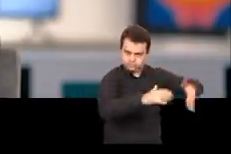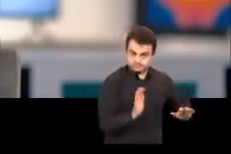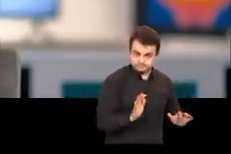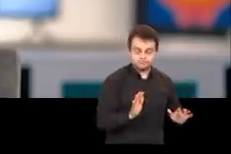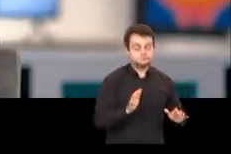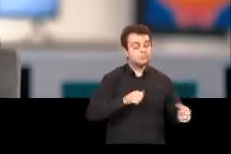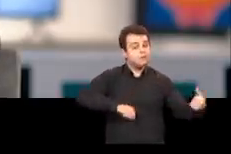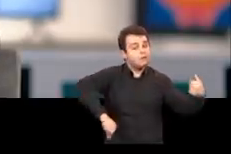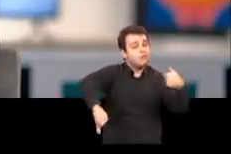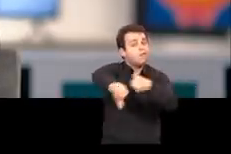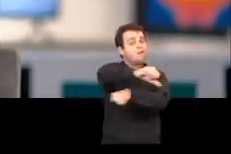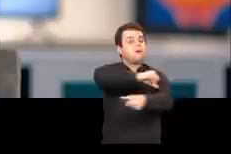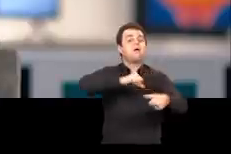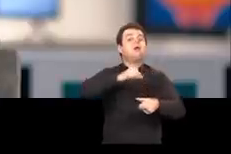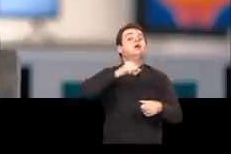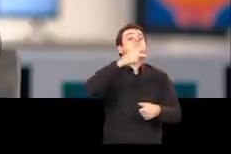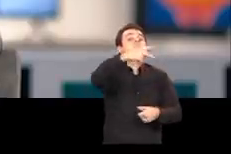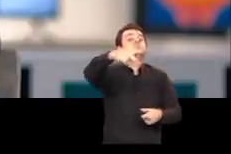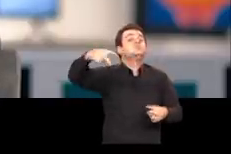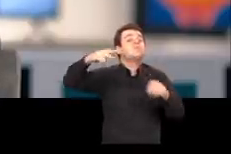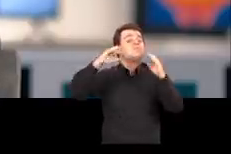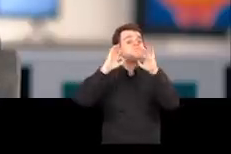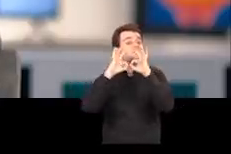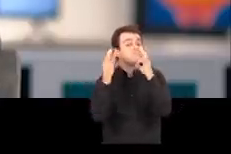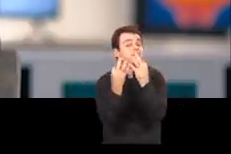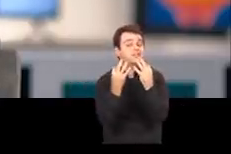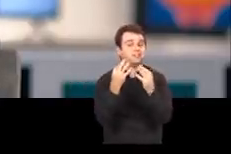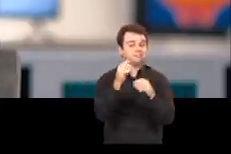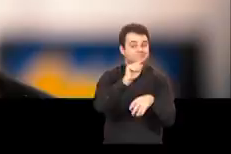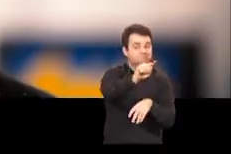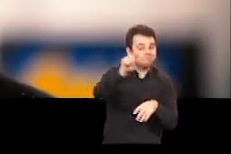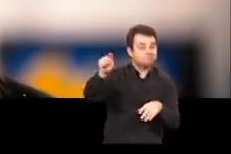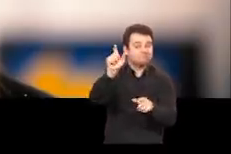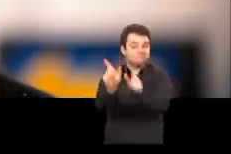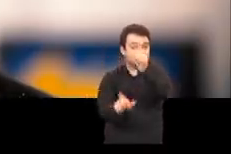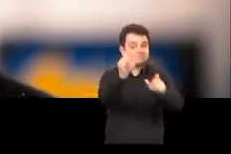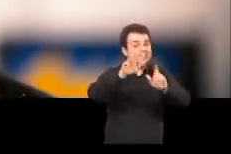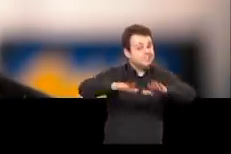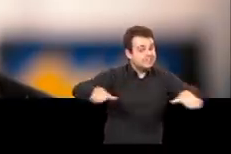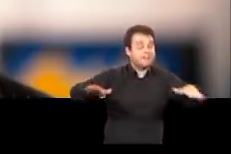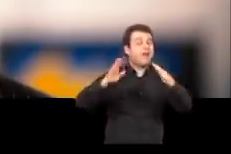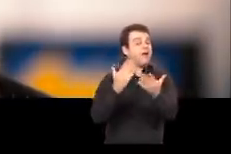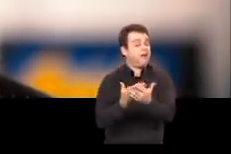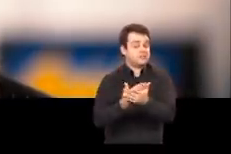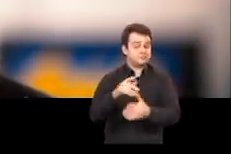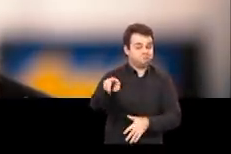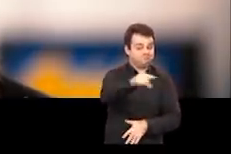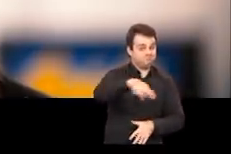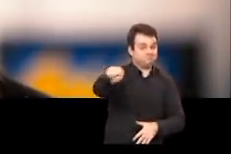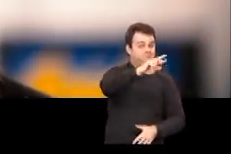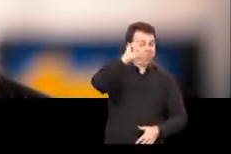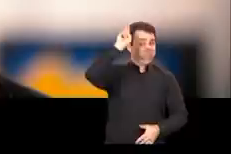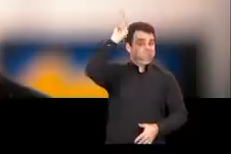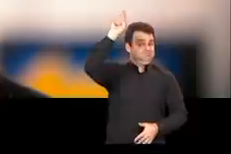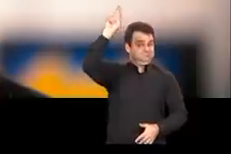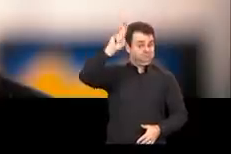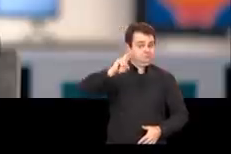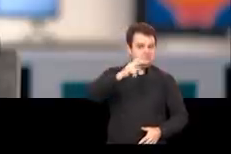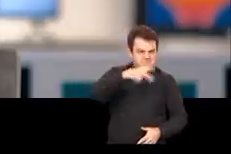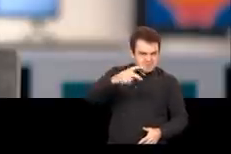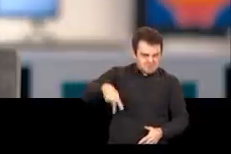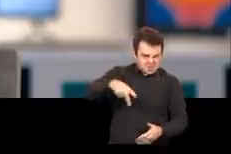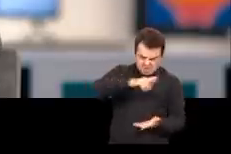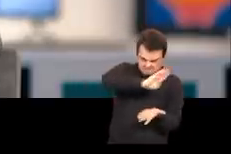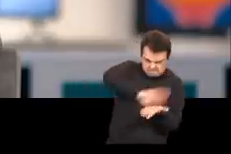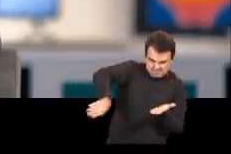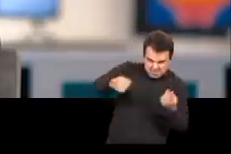os estudantes e suas famílias que vão cuidar disso. Isso não significa que os professores são dispensáveis.